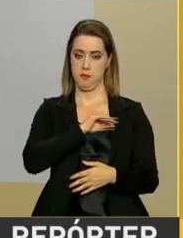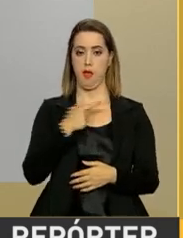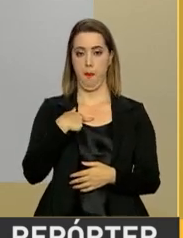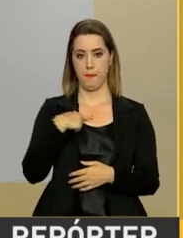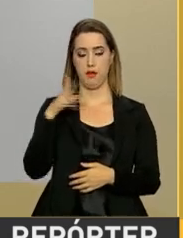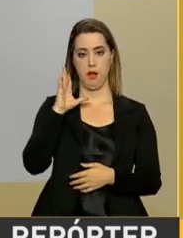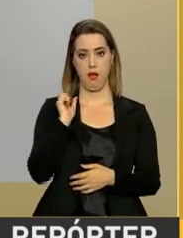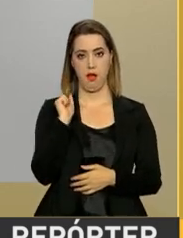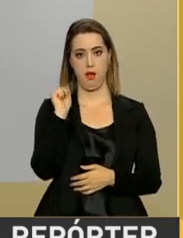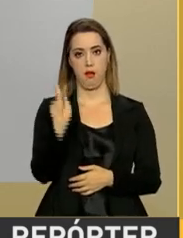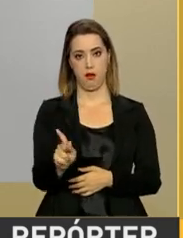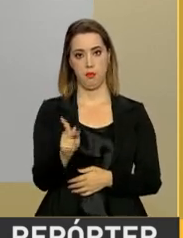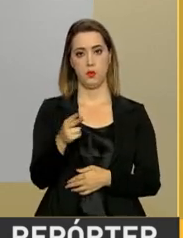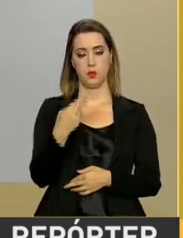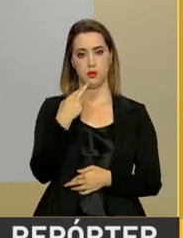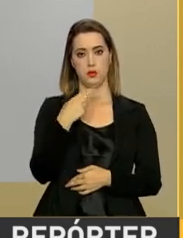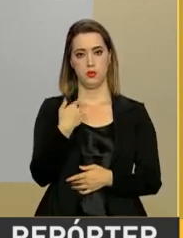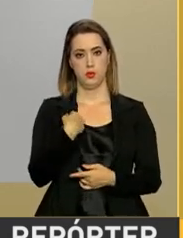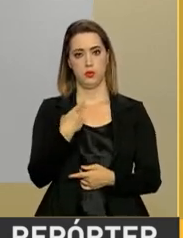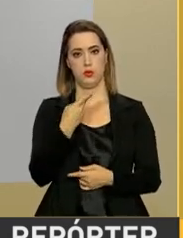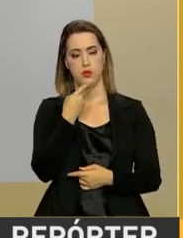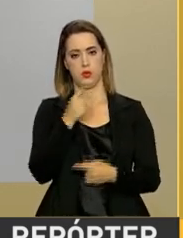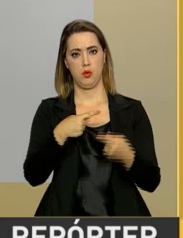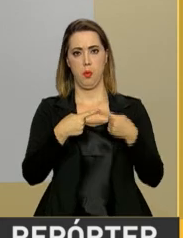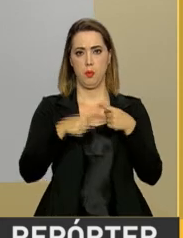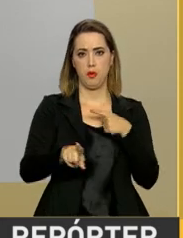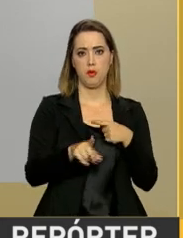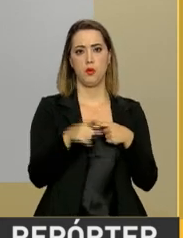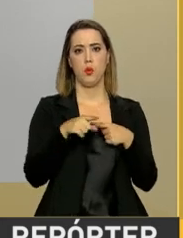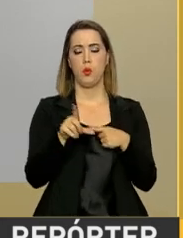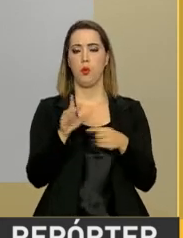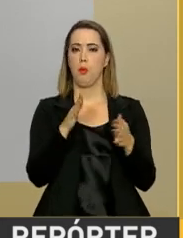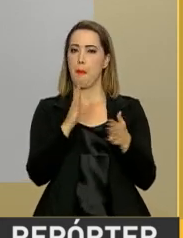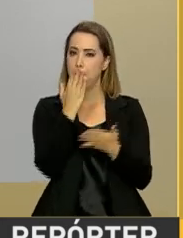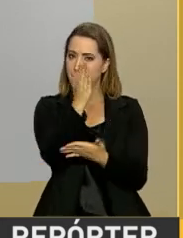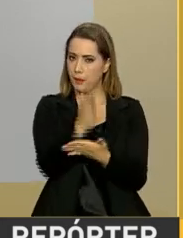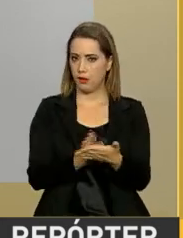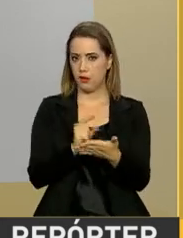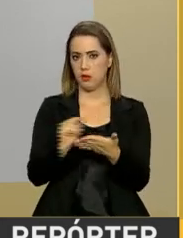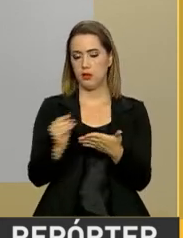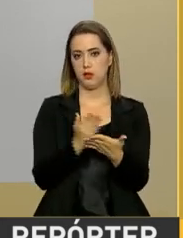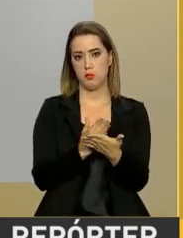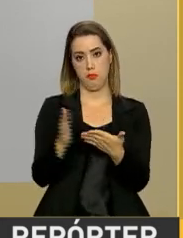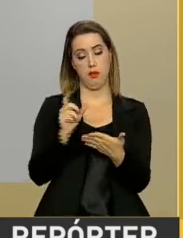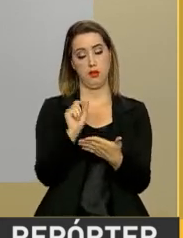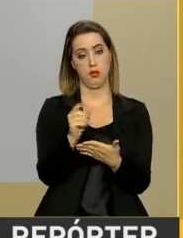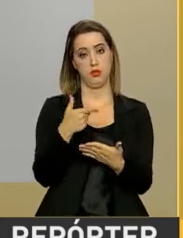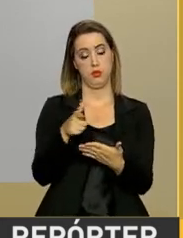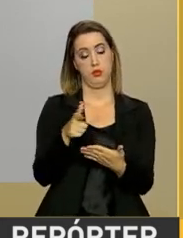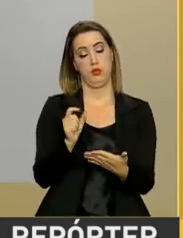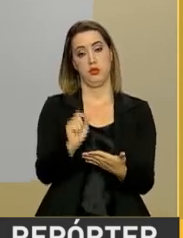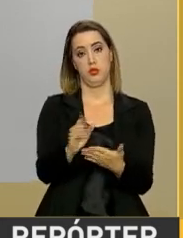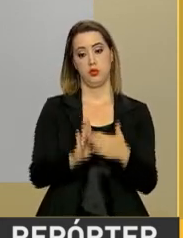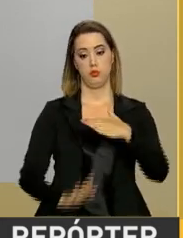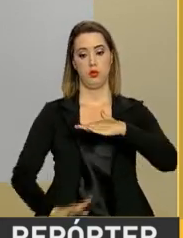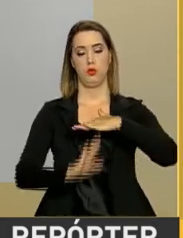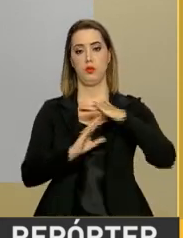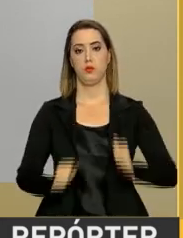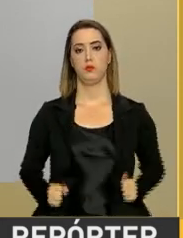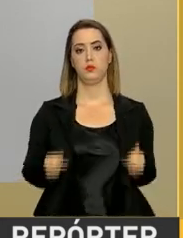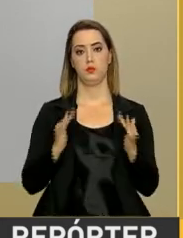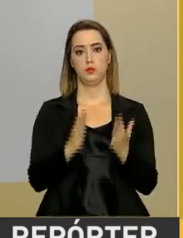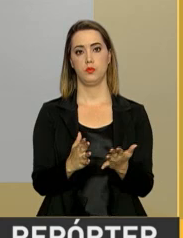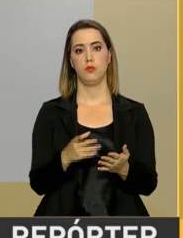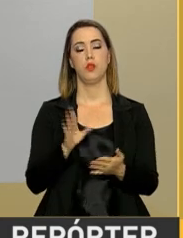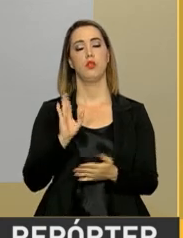aposentadoria e vou renunciar à parte dos proventos que ultrapasse o teto constitucional. O que eu vou continuar recebendo